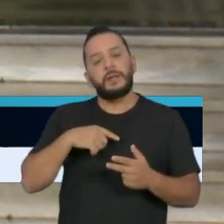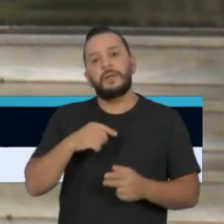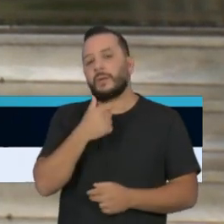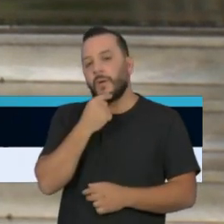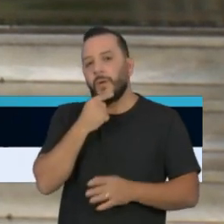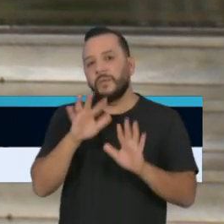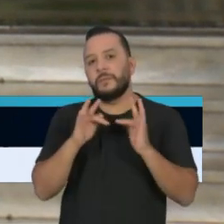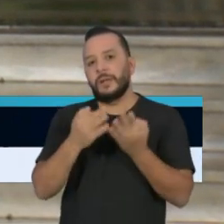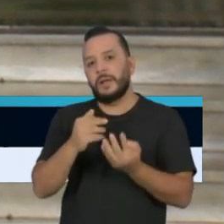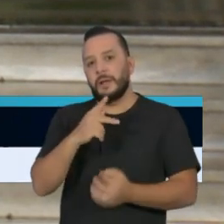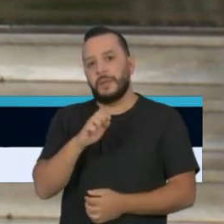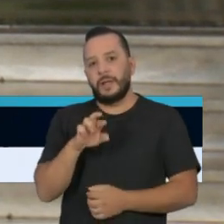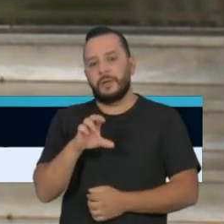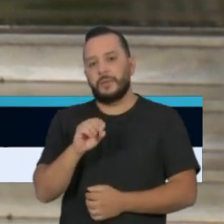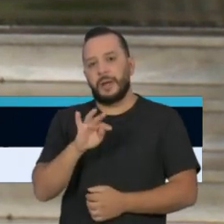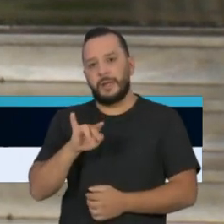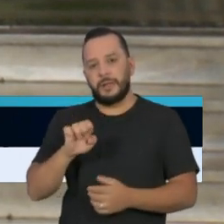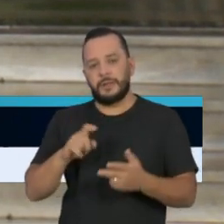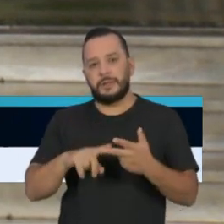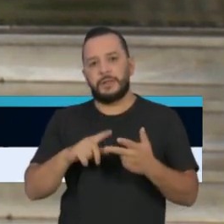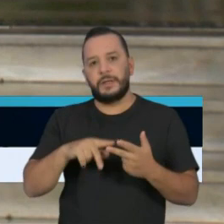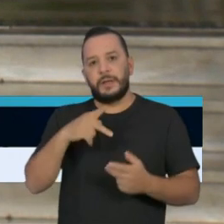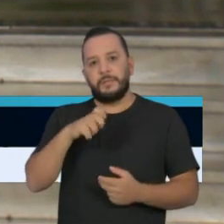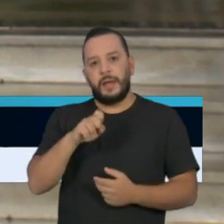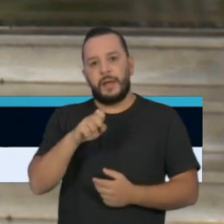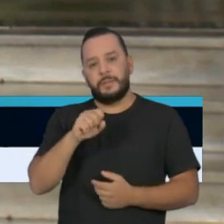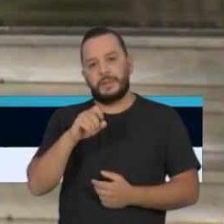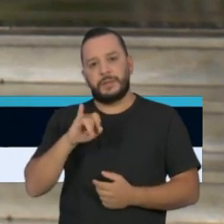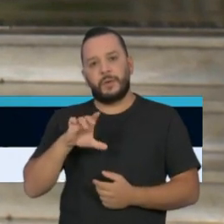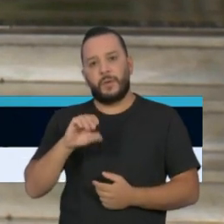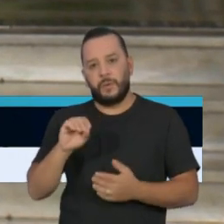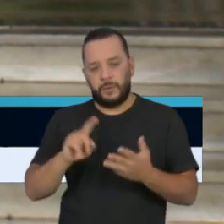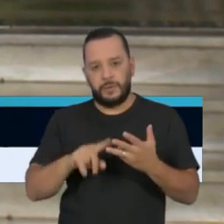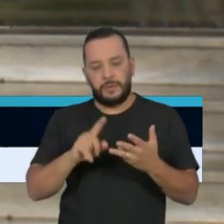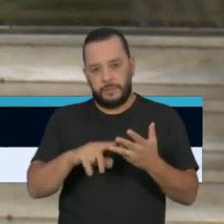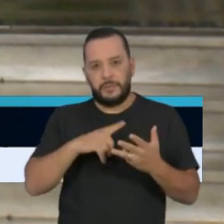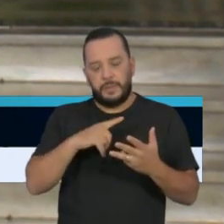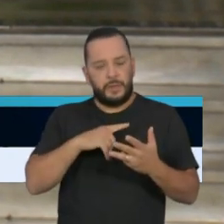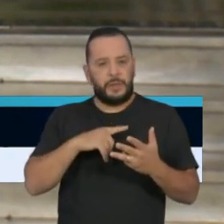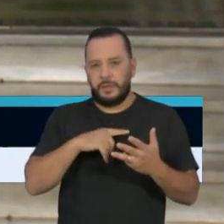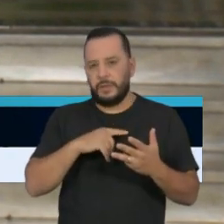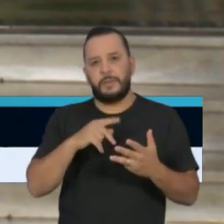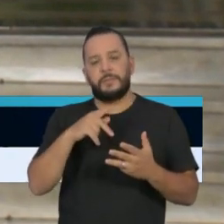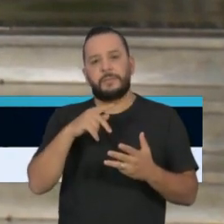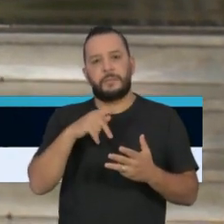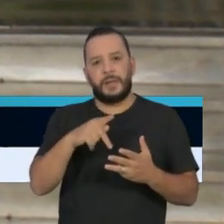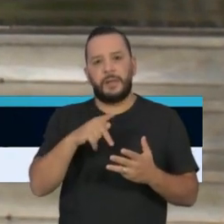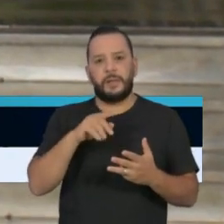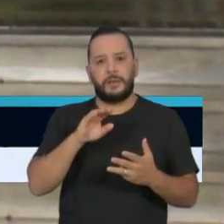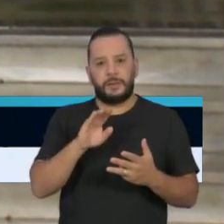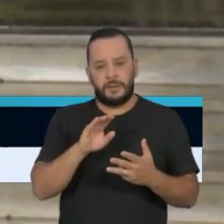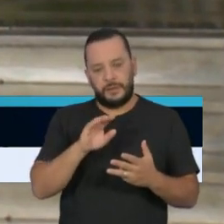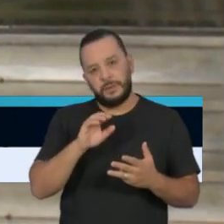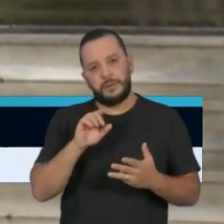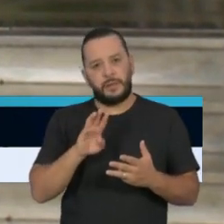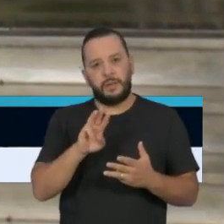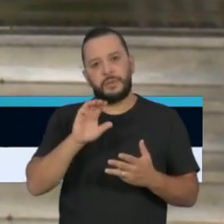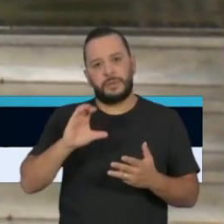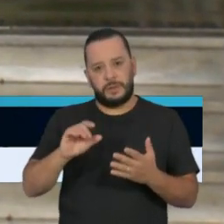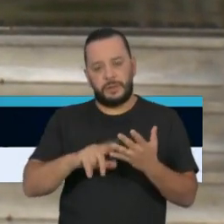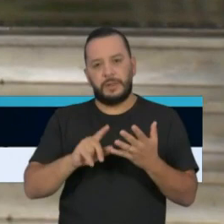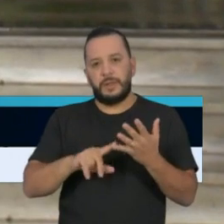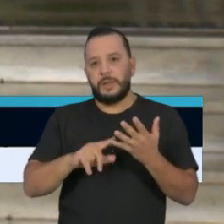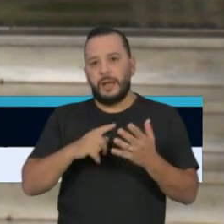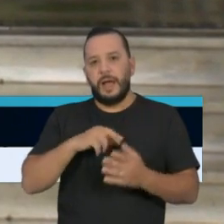Parente, a PepsiCo, a PricewaterhouseCoopers, a PwC, a Qualicorp, a